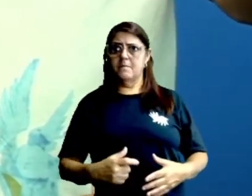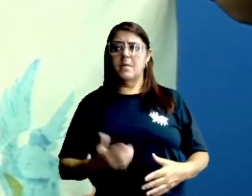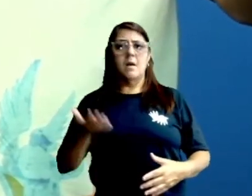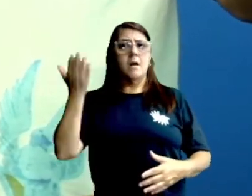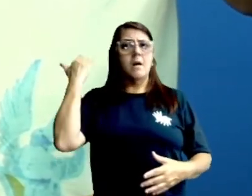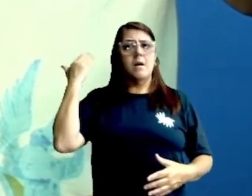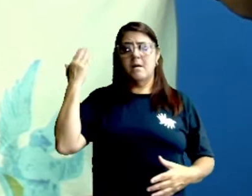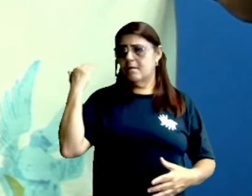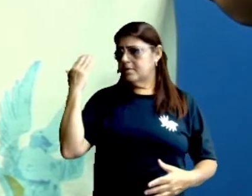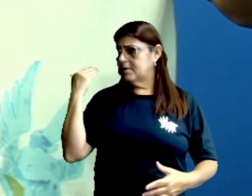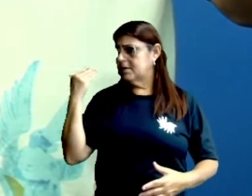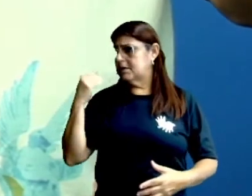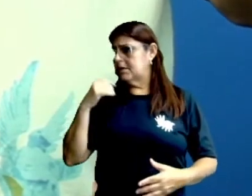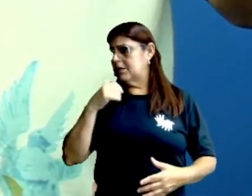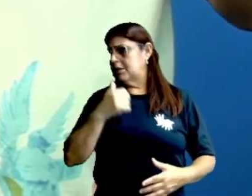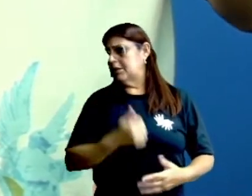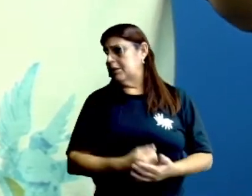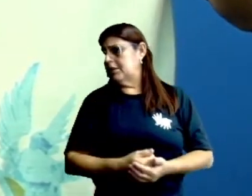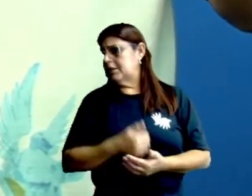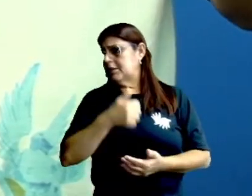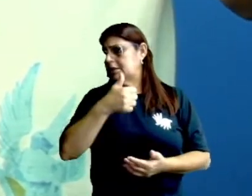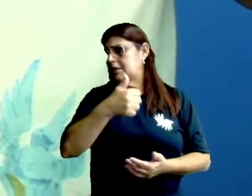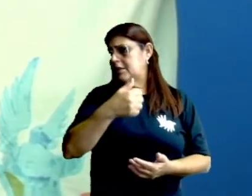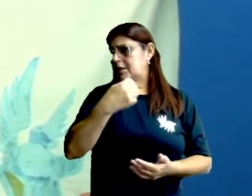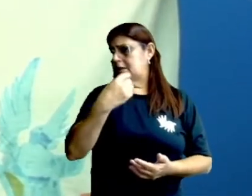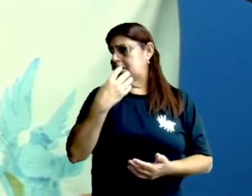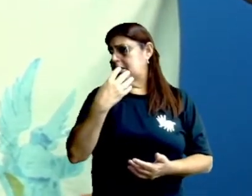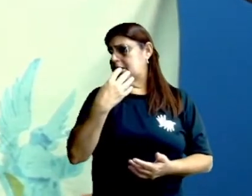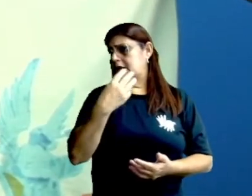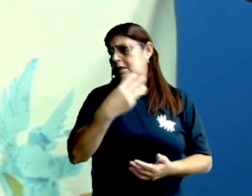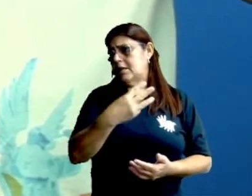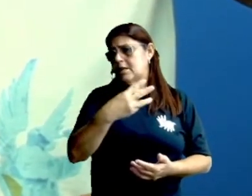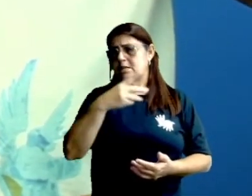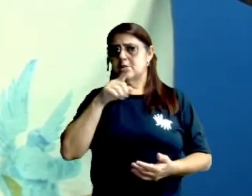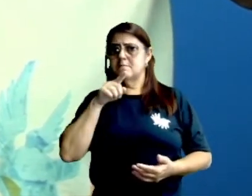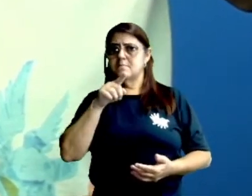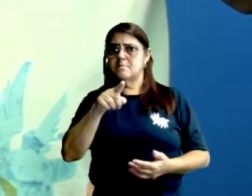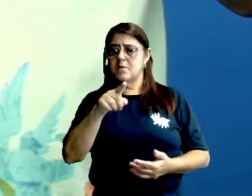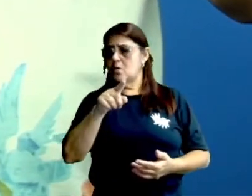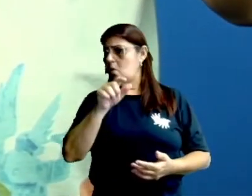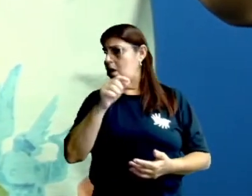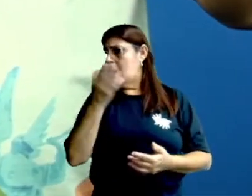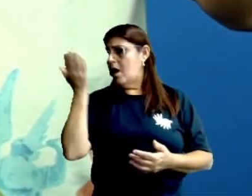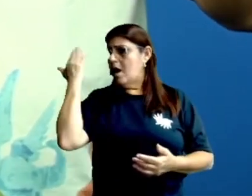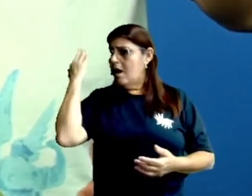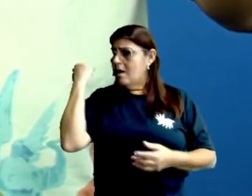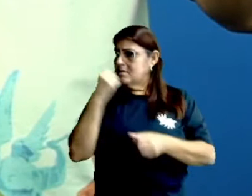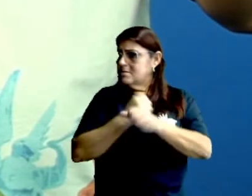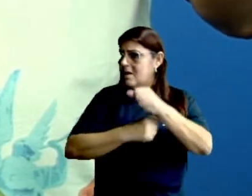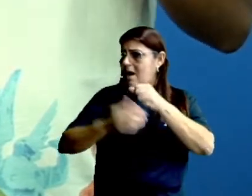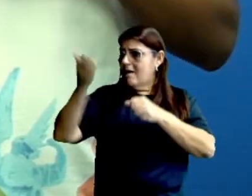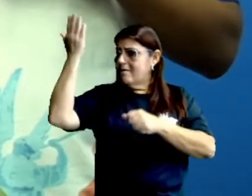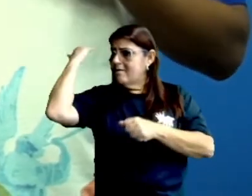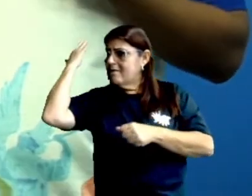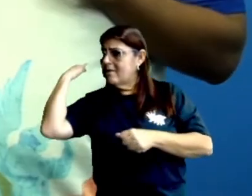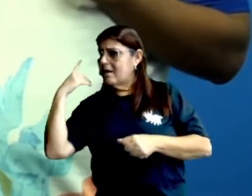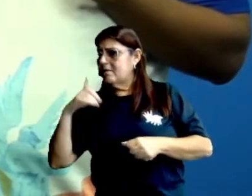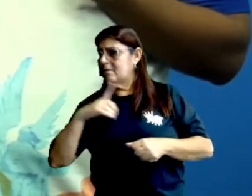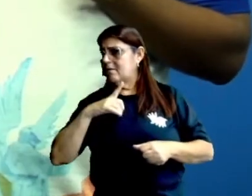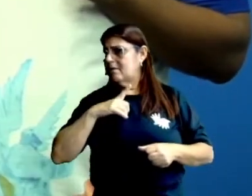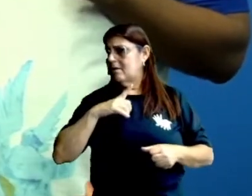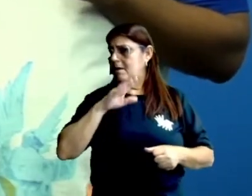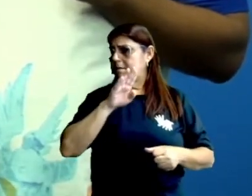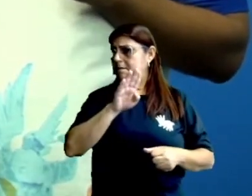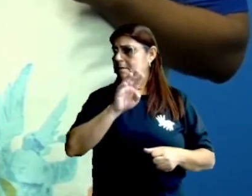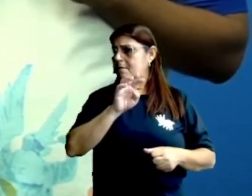do Estreito de Bering, de 15 a 13 mil anos atrás, mas também mostra que existiam outras ondas migratórias por conta